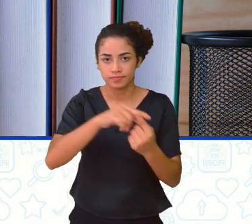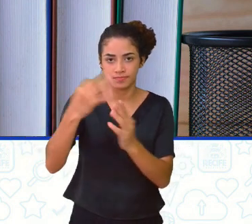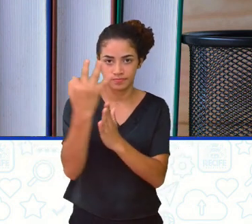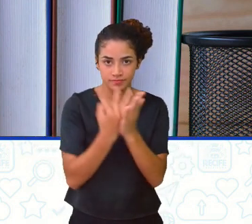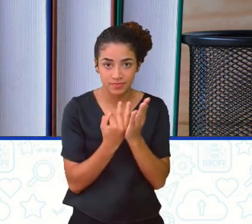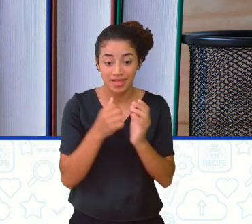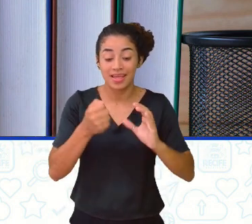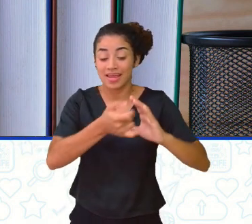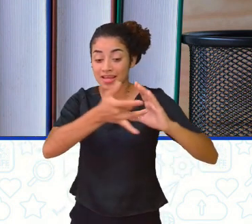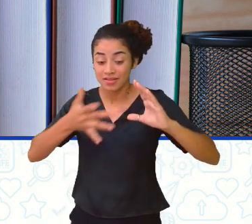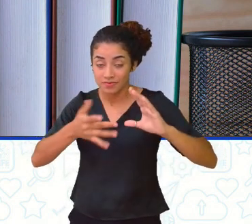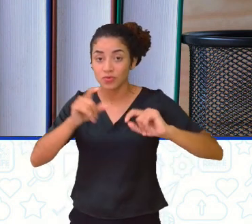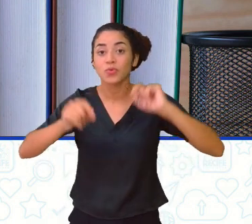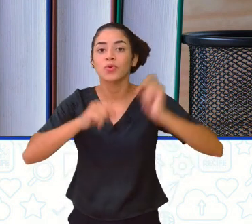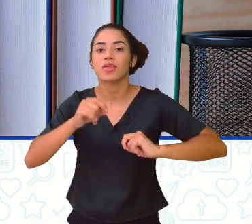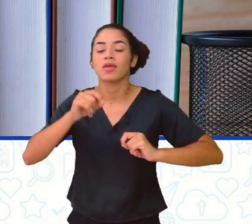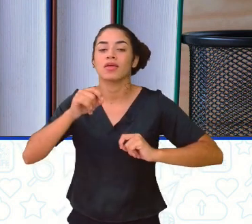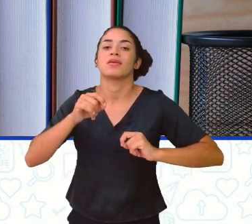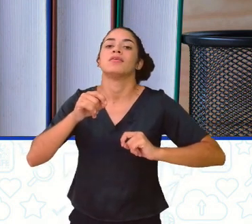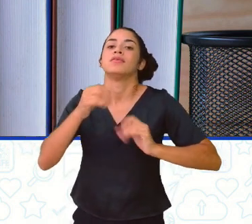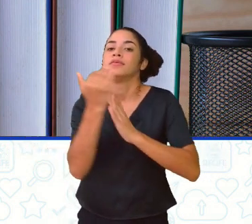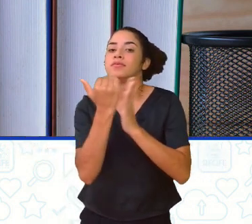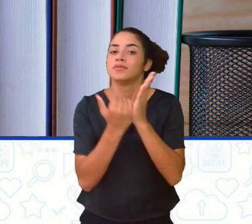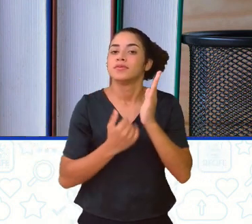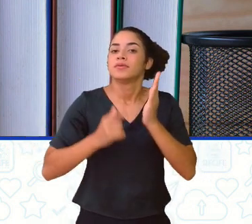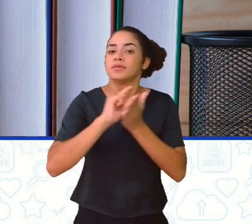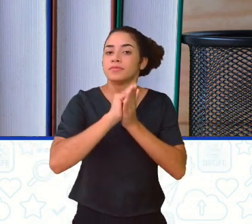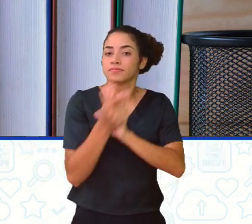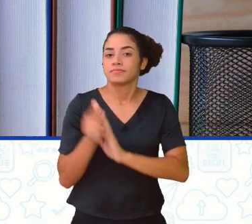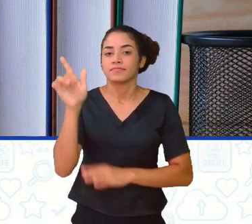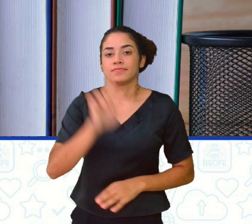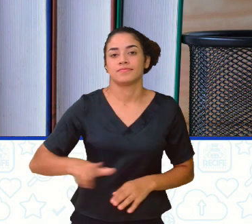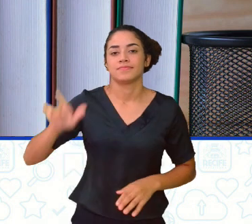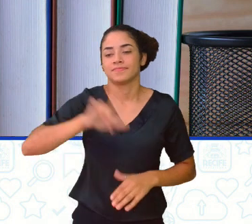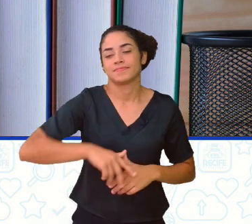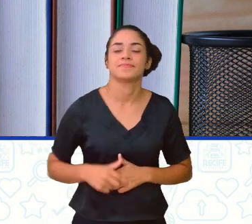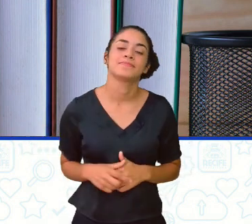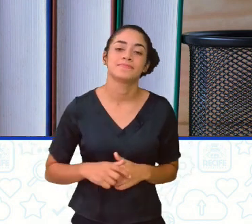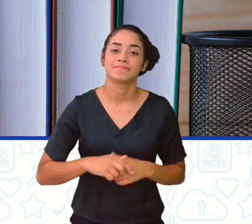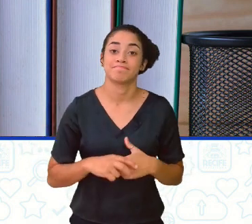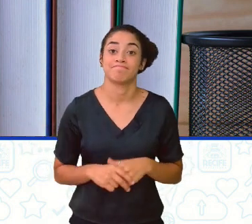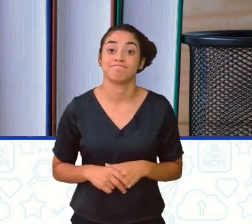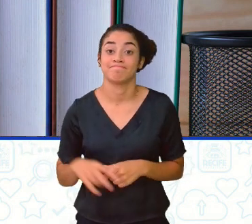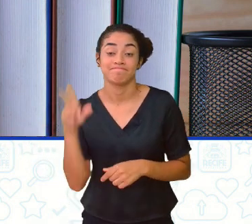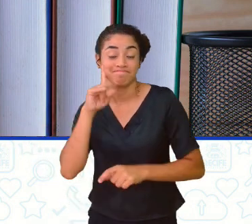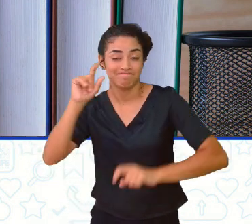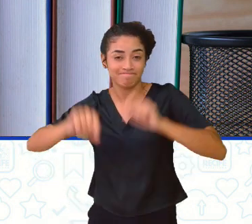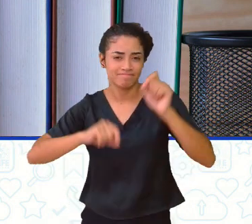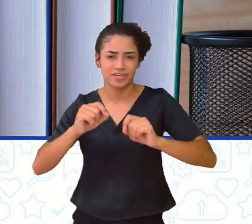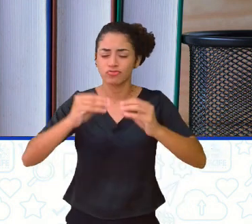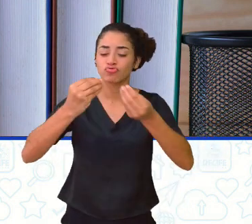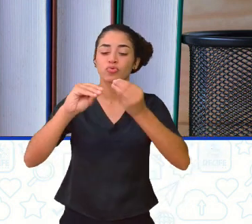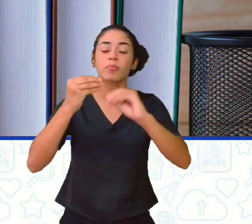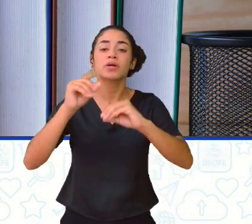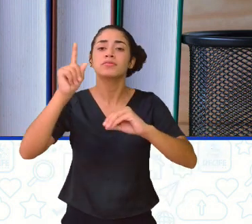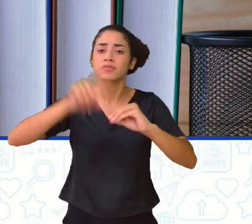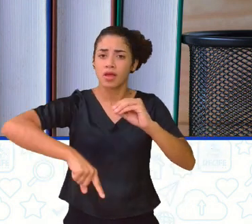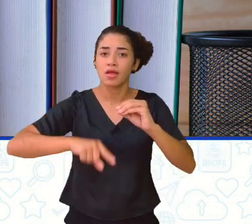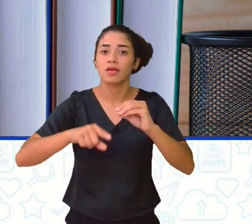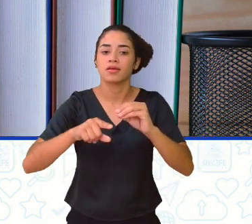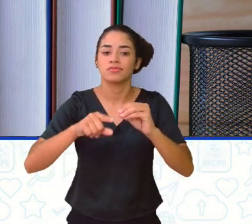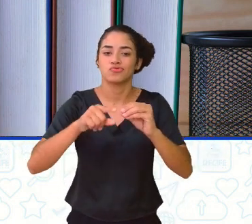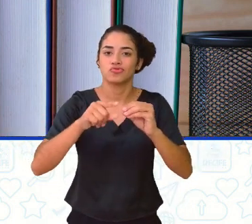classificada em gêneros literários. E aí, lembrando que o gênero literário, como por exemplo um romance, é também um gênero